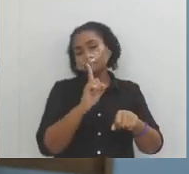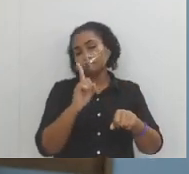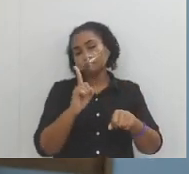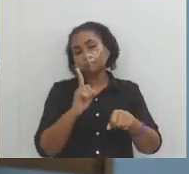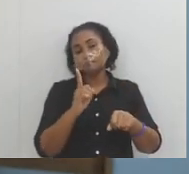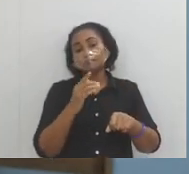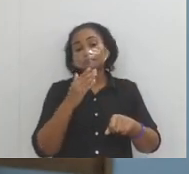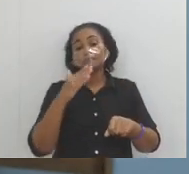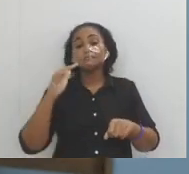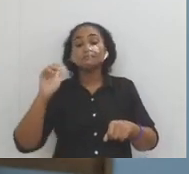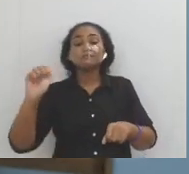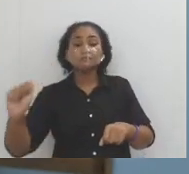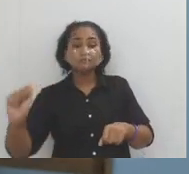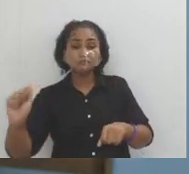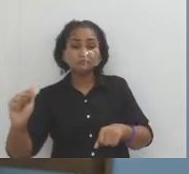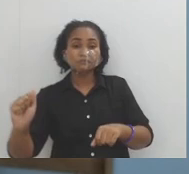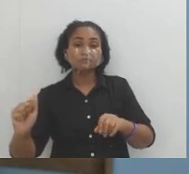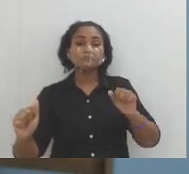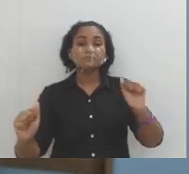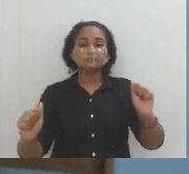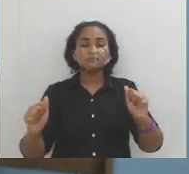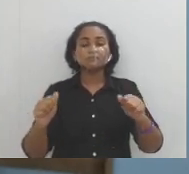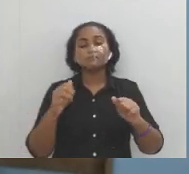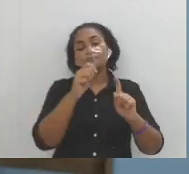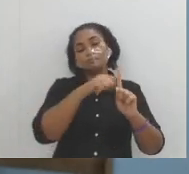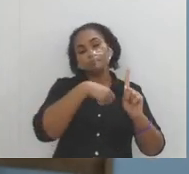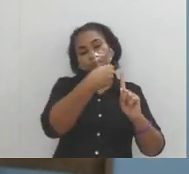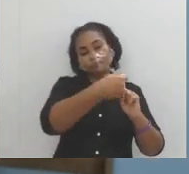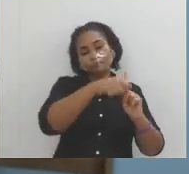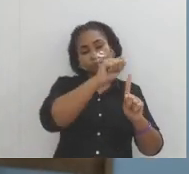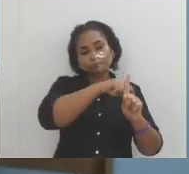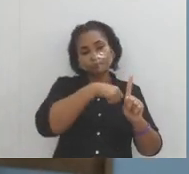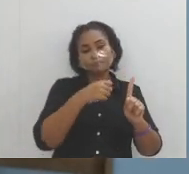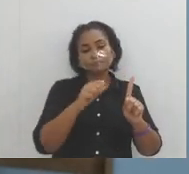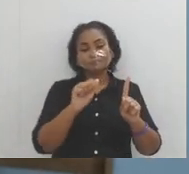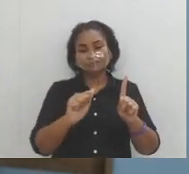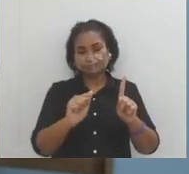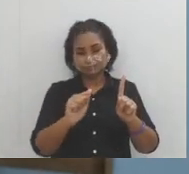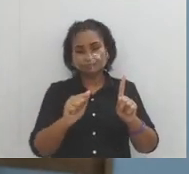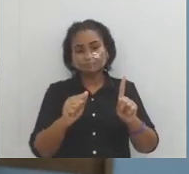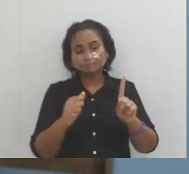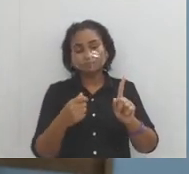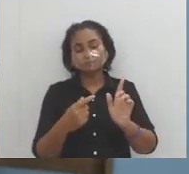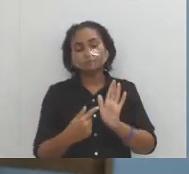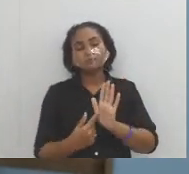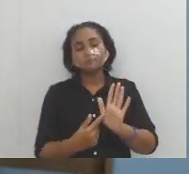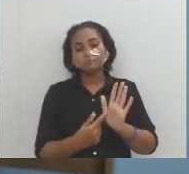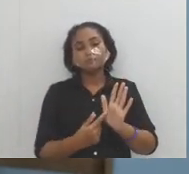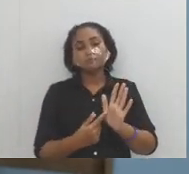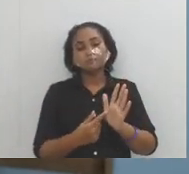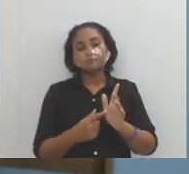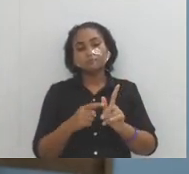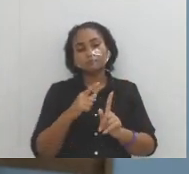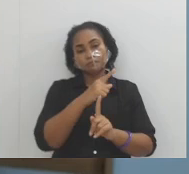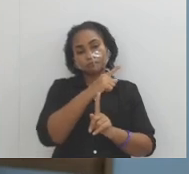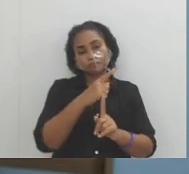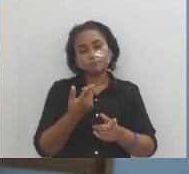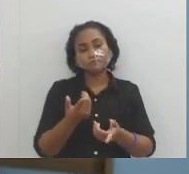É prefiro maçã a banana. E esse a em frente à banana é